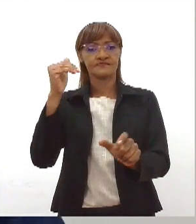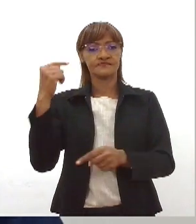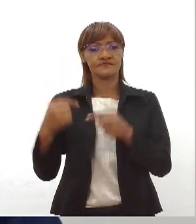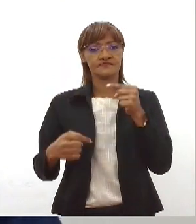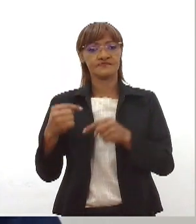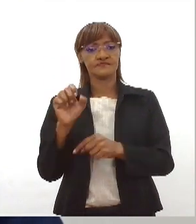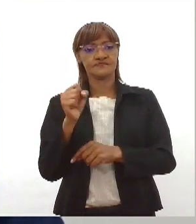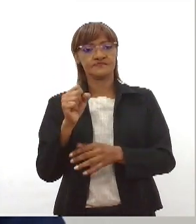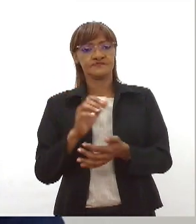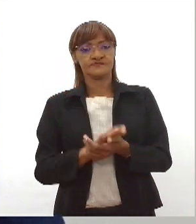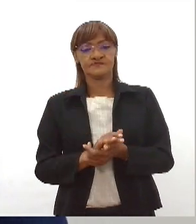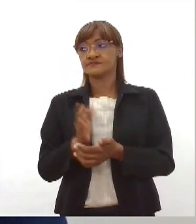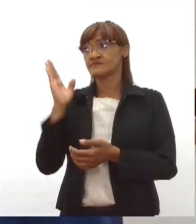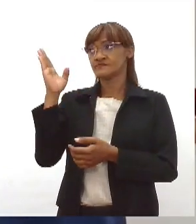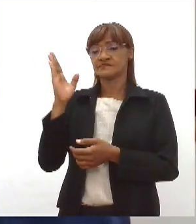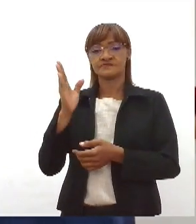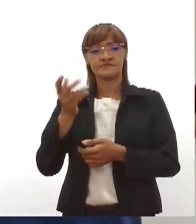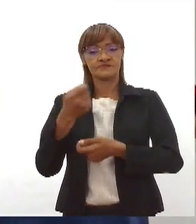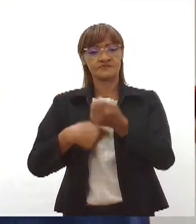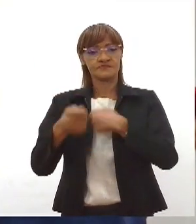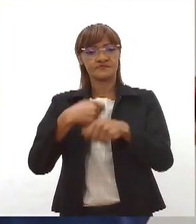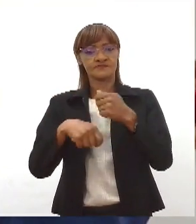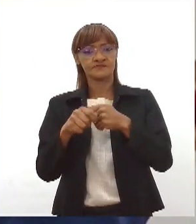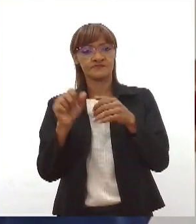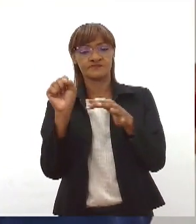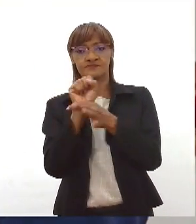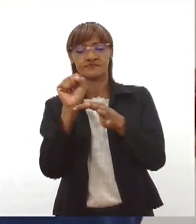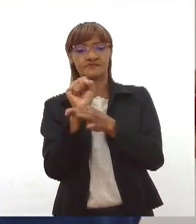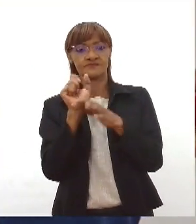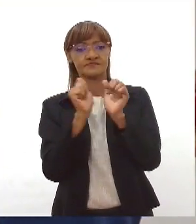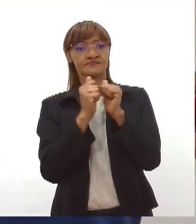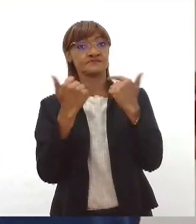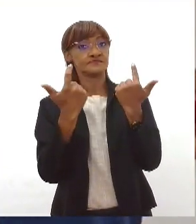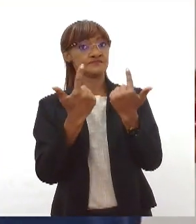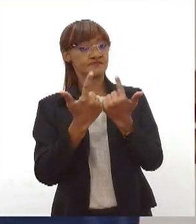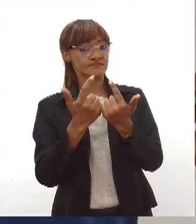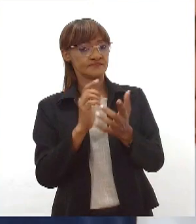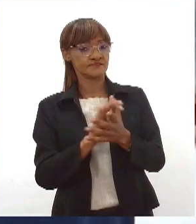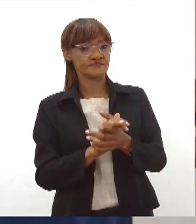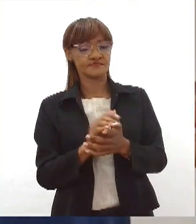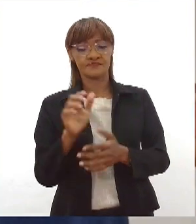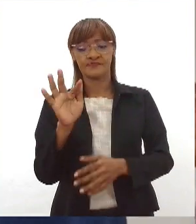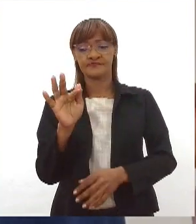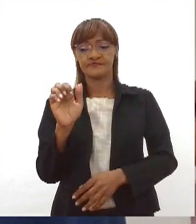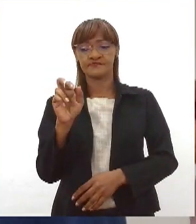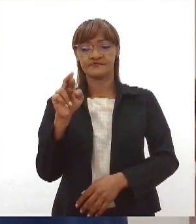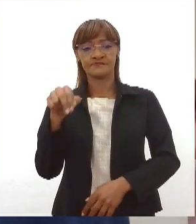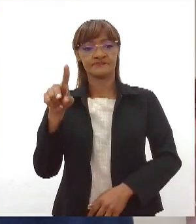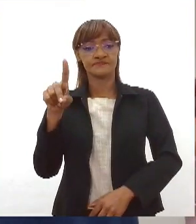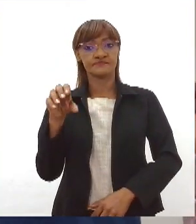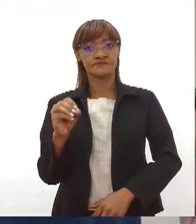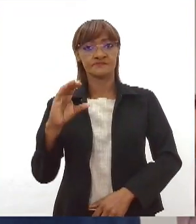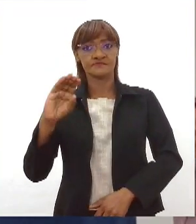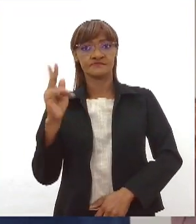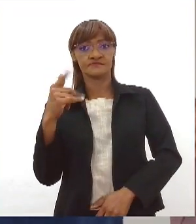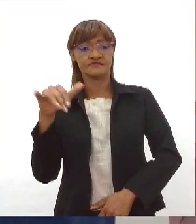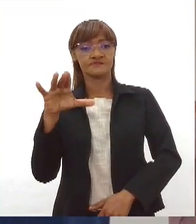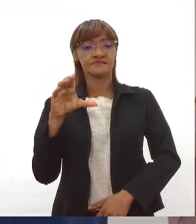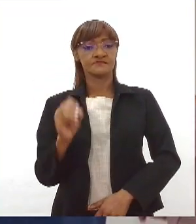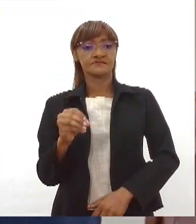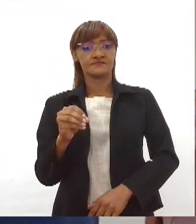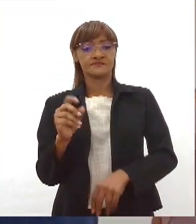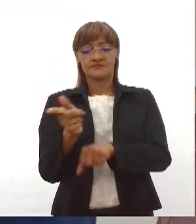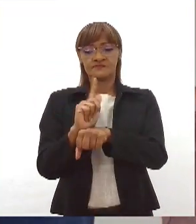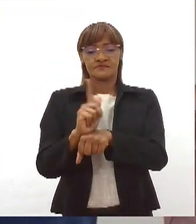e assessor especial da Lesi Fernando Carvalho lembra que entre os feitos memoráveis da atual gestão estão